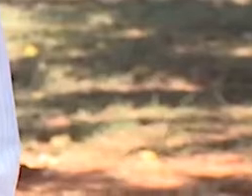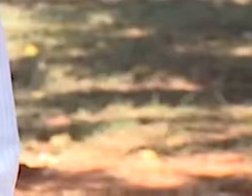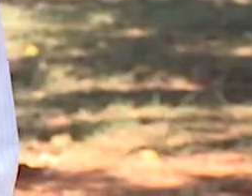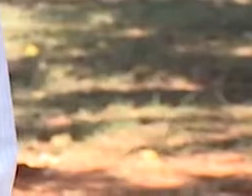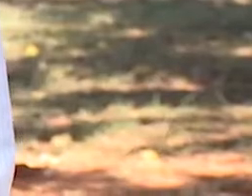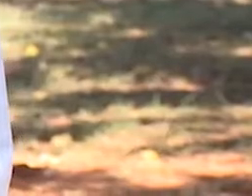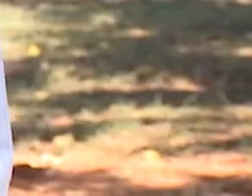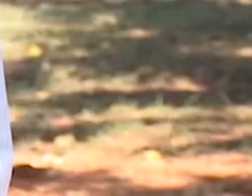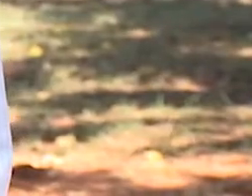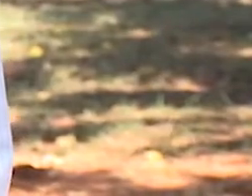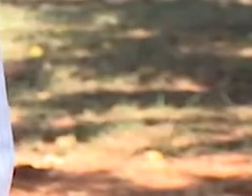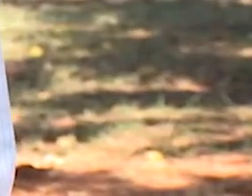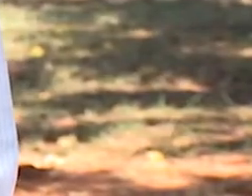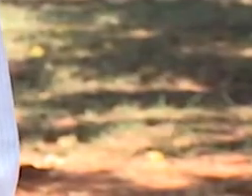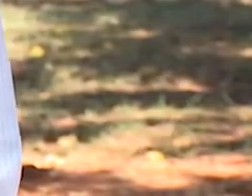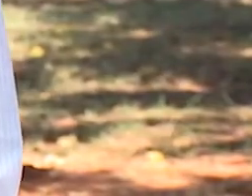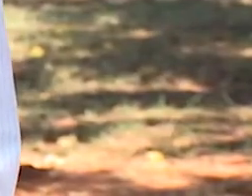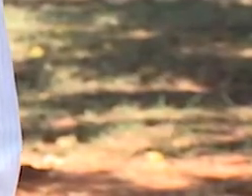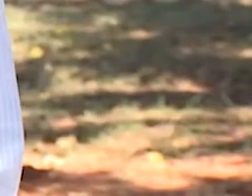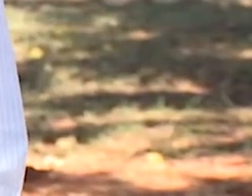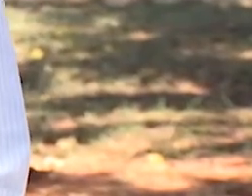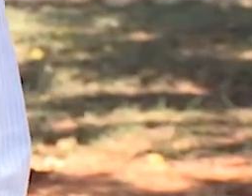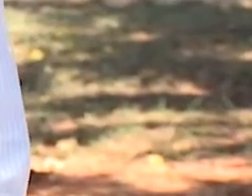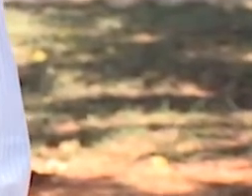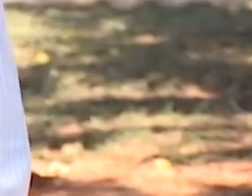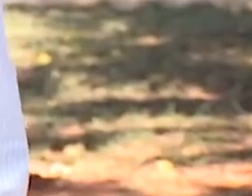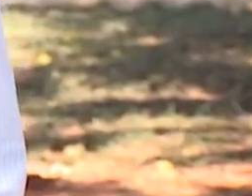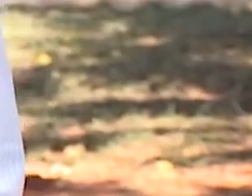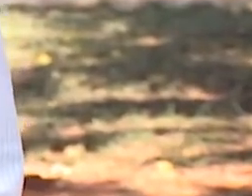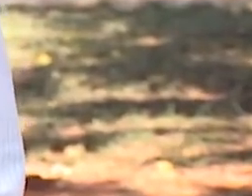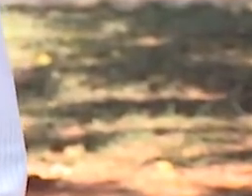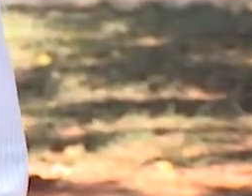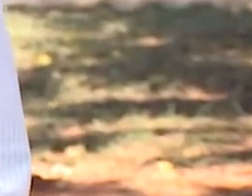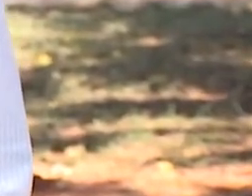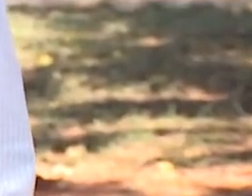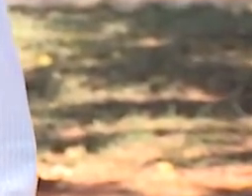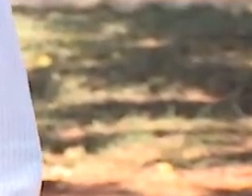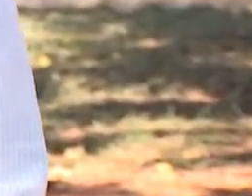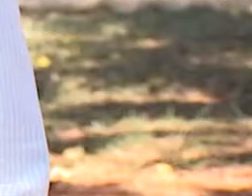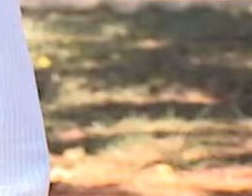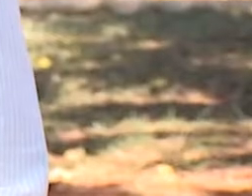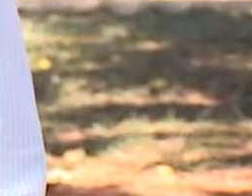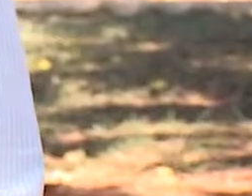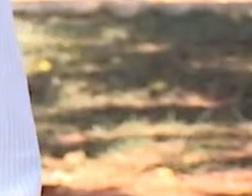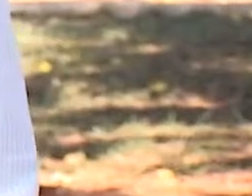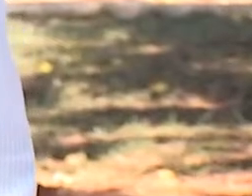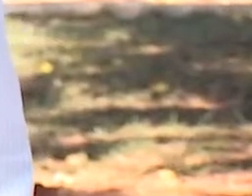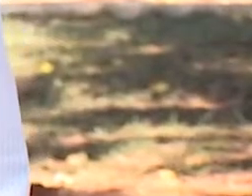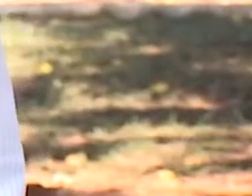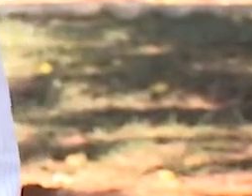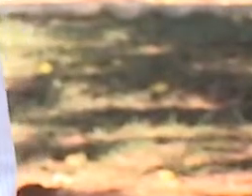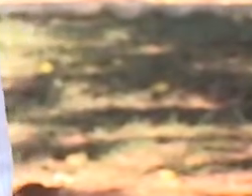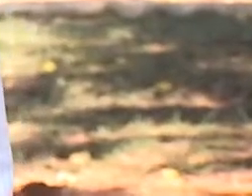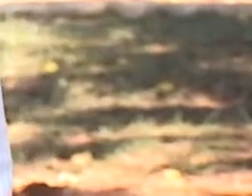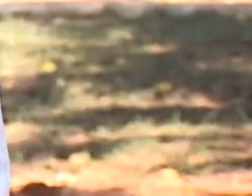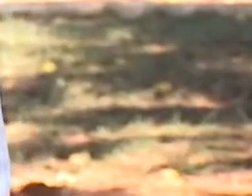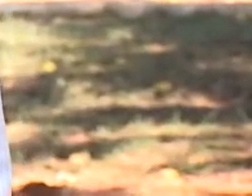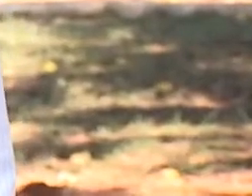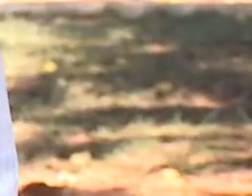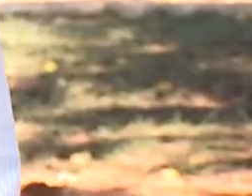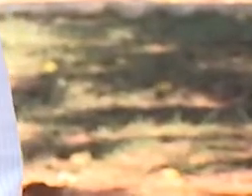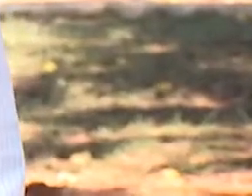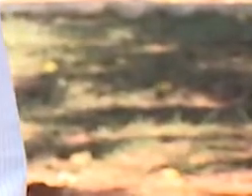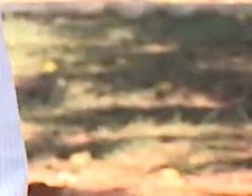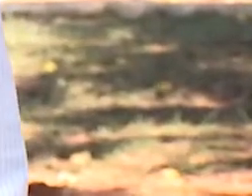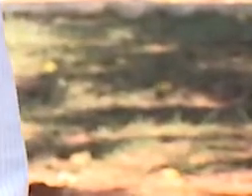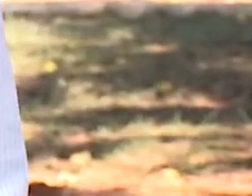logosofia.org.br e no dia 12, às 20 horas, só entrar no site, vai ter uma atividade